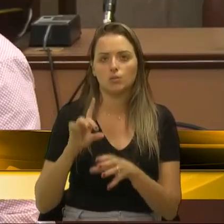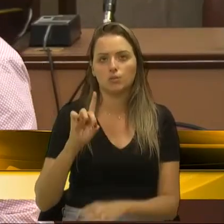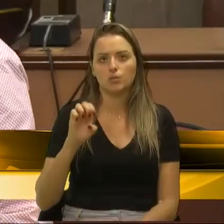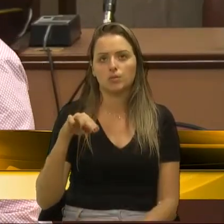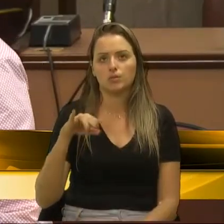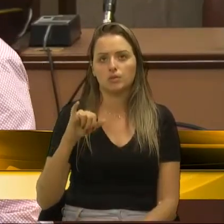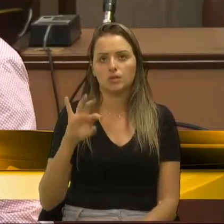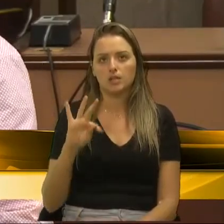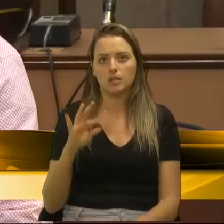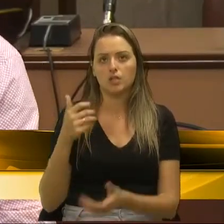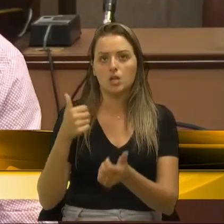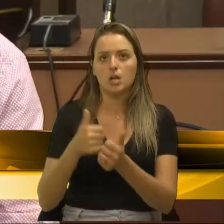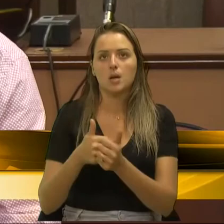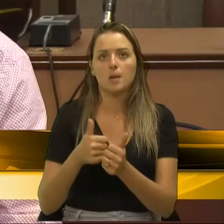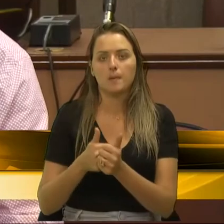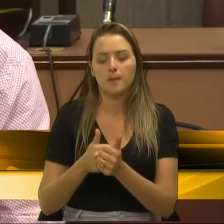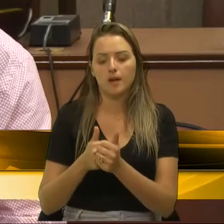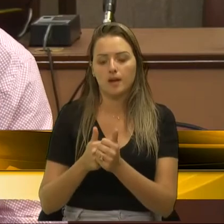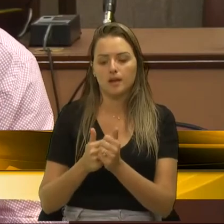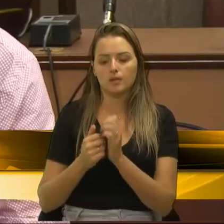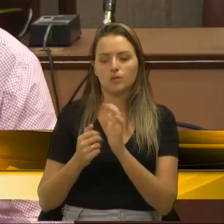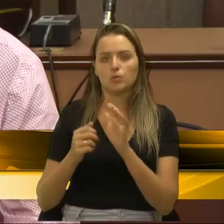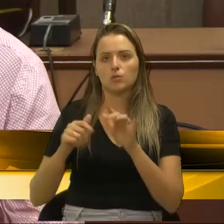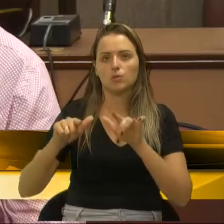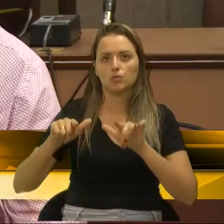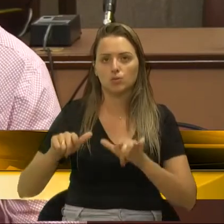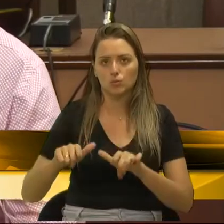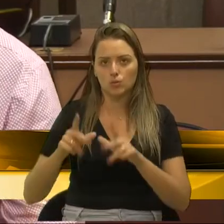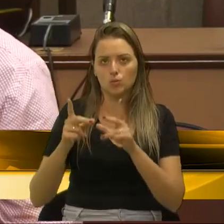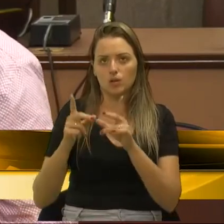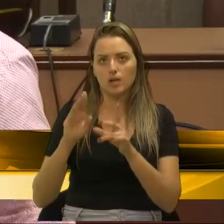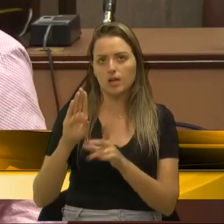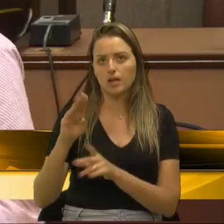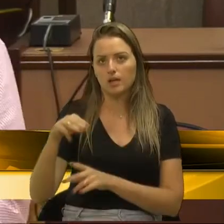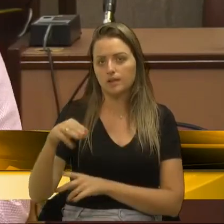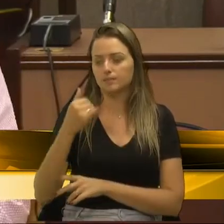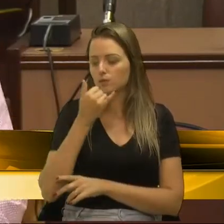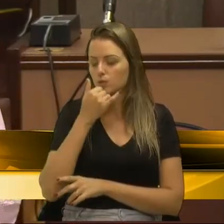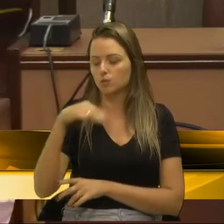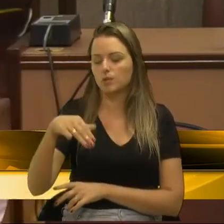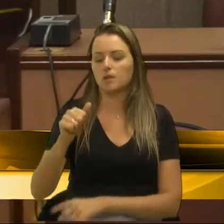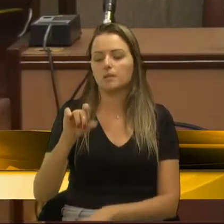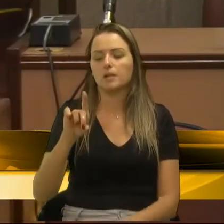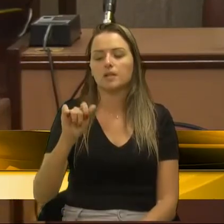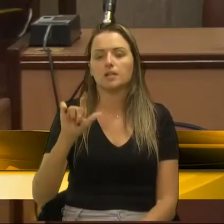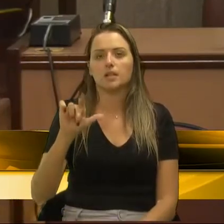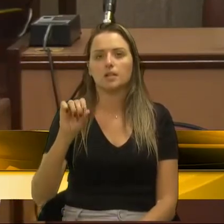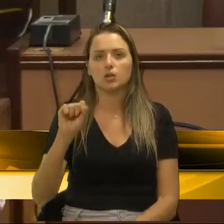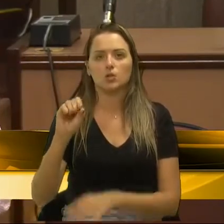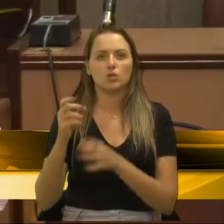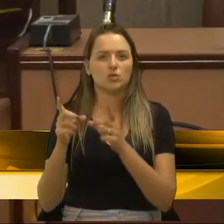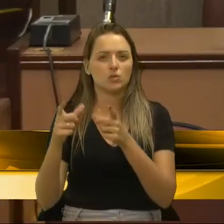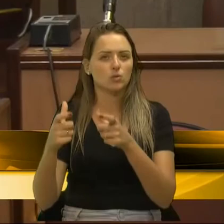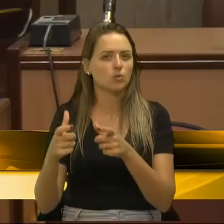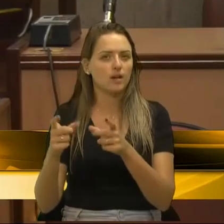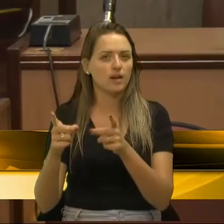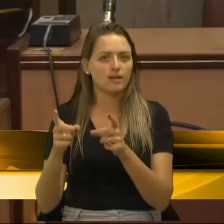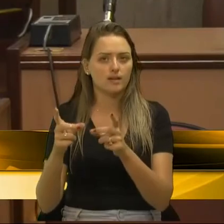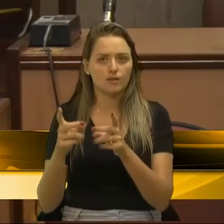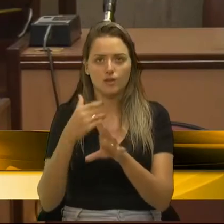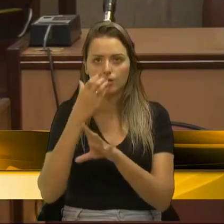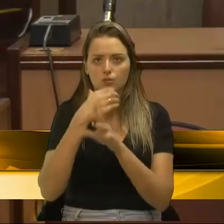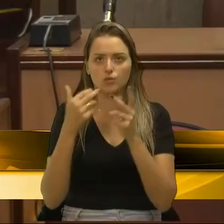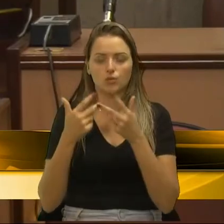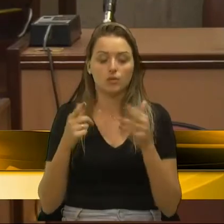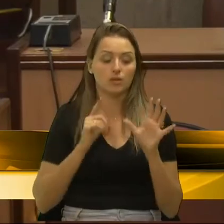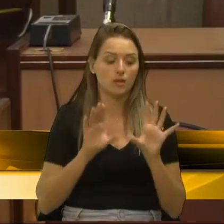empleiteira ali próximo à Banca Madalosso e Santa Corona, e eu acredito que foi muito positivo, vereadora Diló, que ali naquele momento está